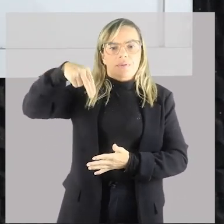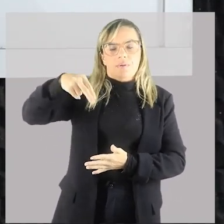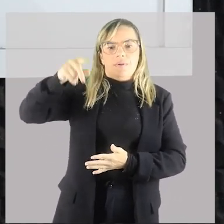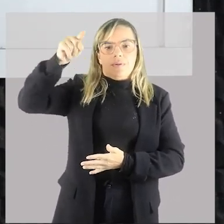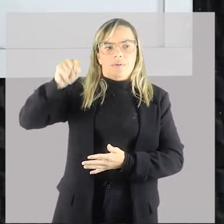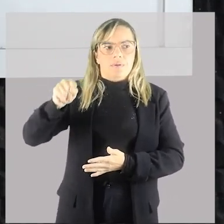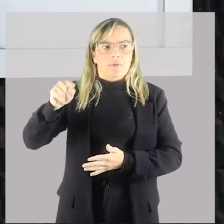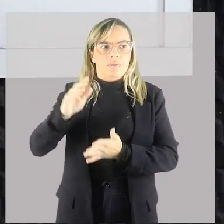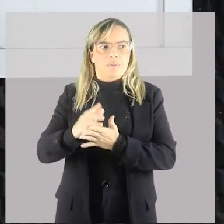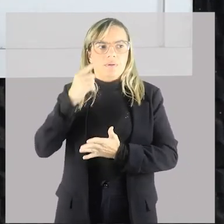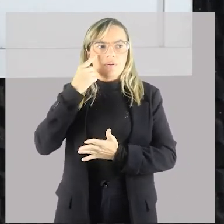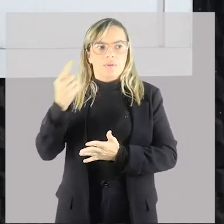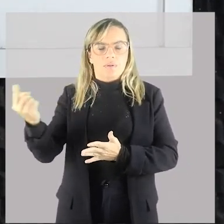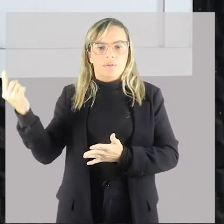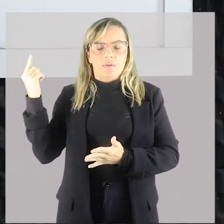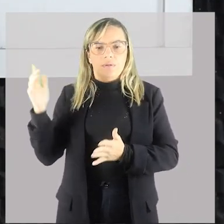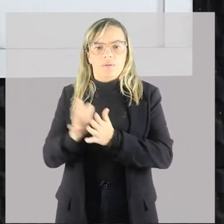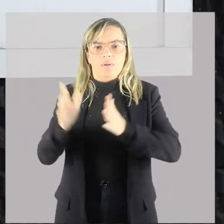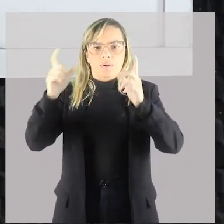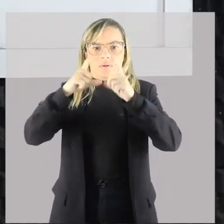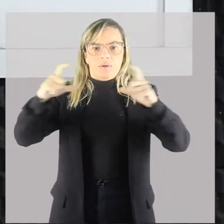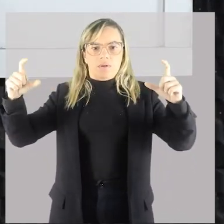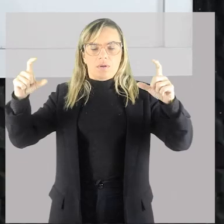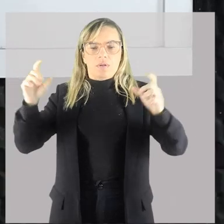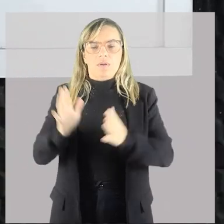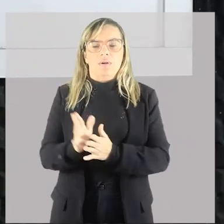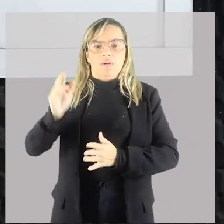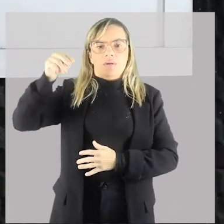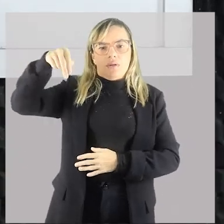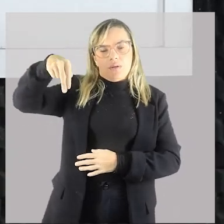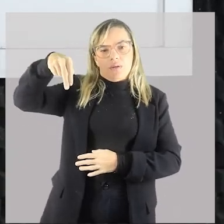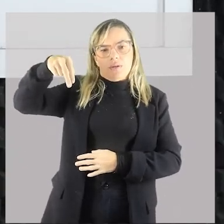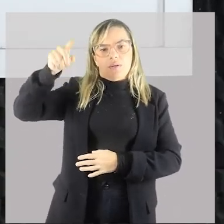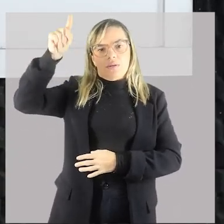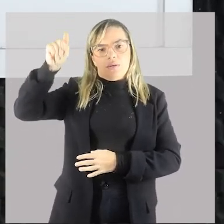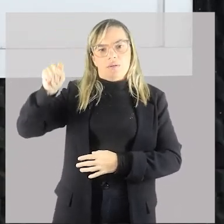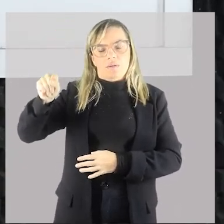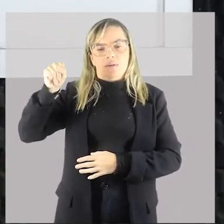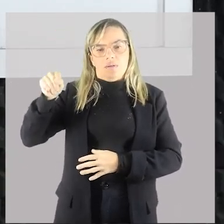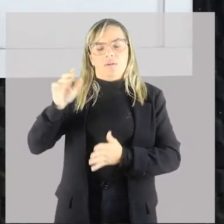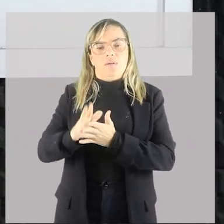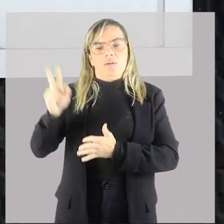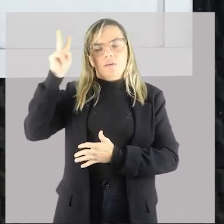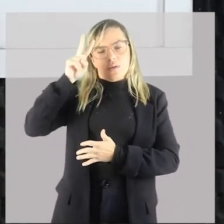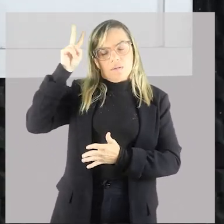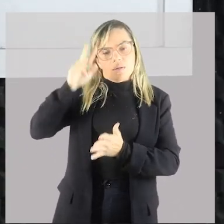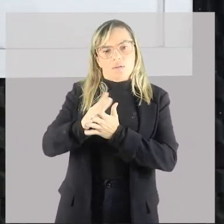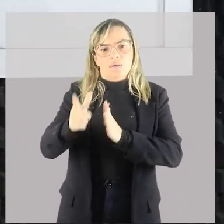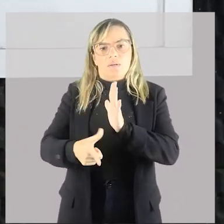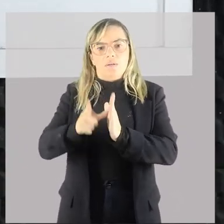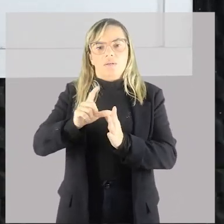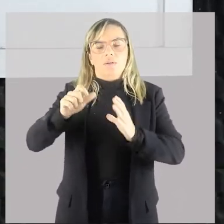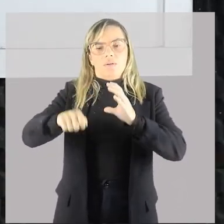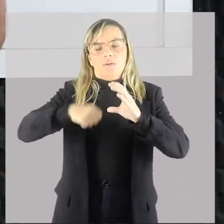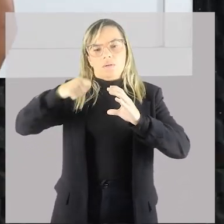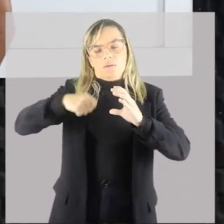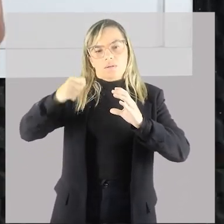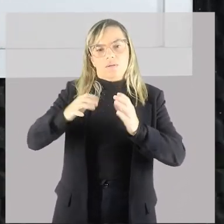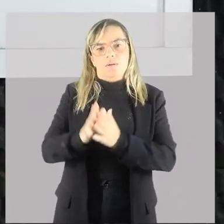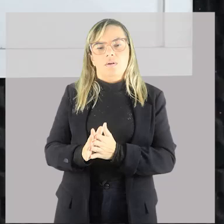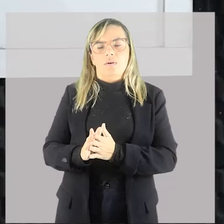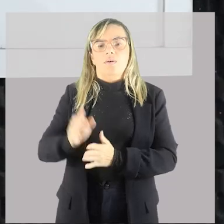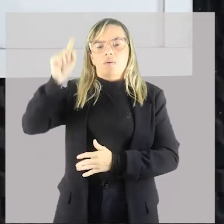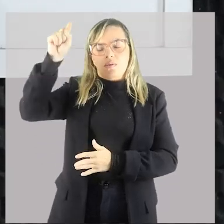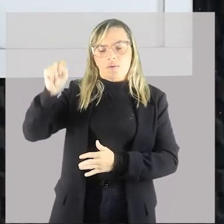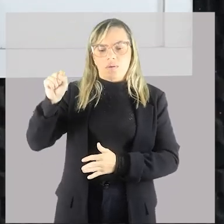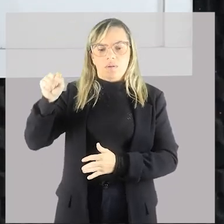de n elementos é dada por essa fórmula n fatorial. Lembrando que a gente falou no vídeo passado sobre fatorial,